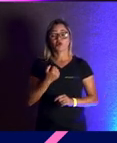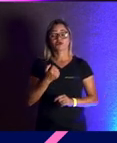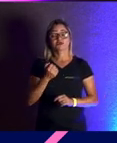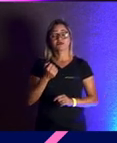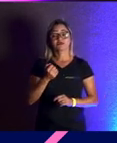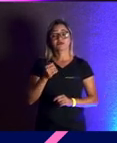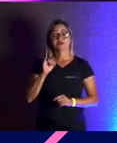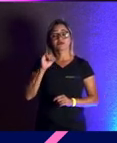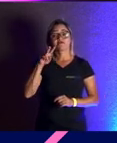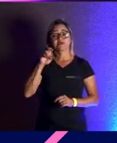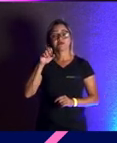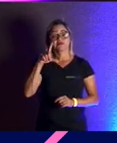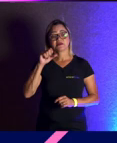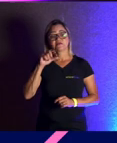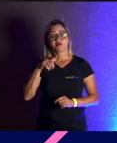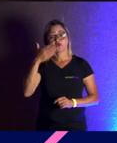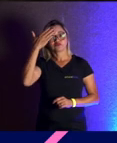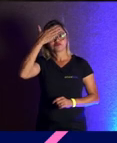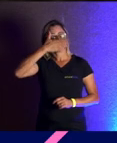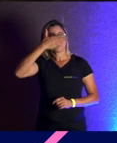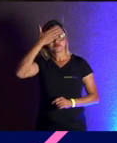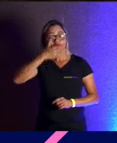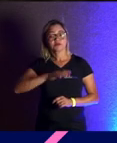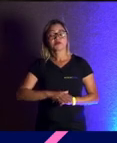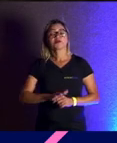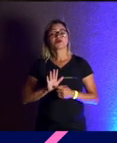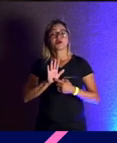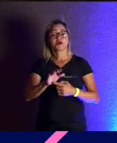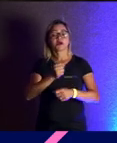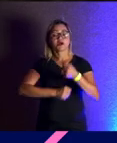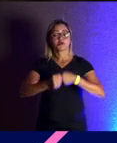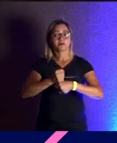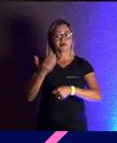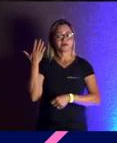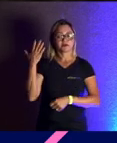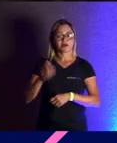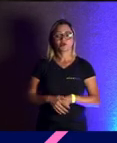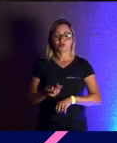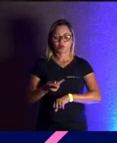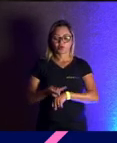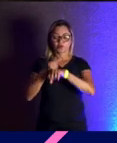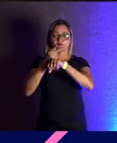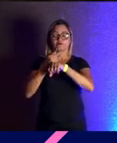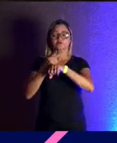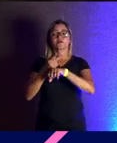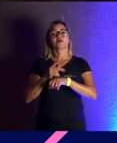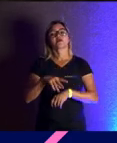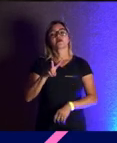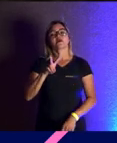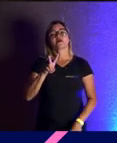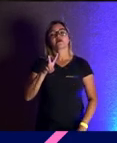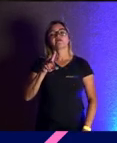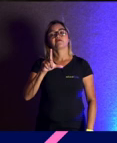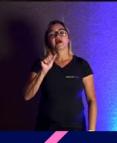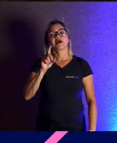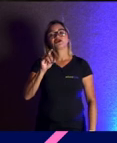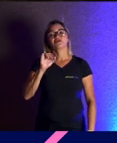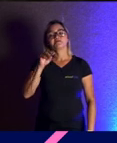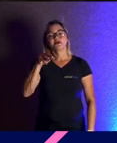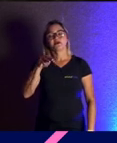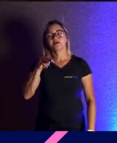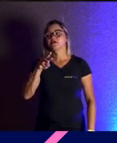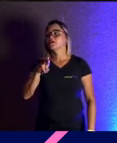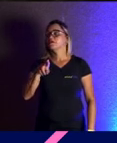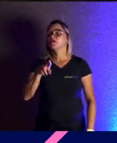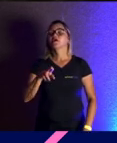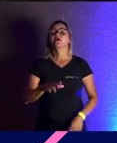publicou no Globo no ano passado, que foi ganhador do Prêmio da Universidade de Jorge, que é uma reportagem